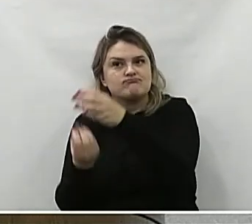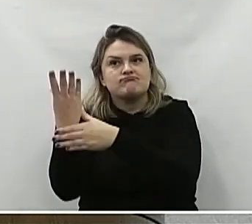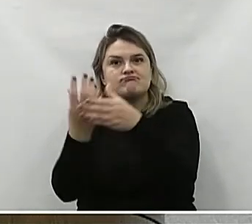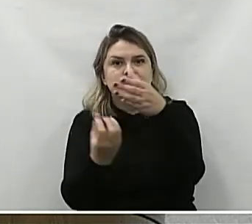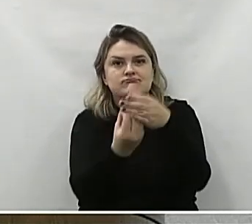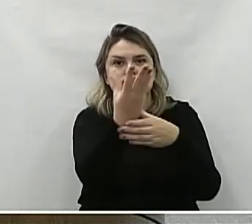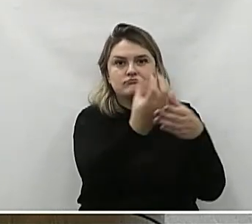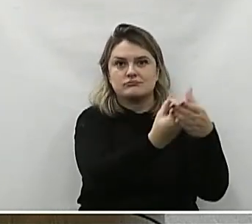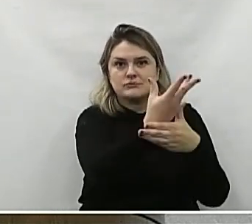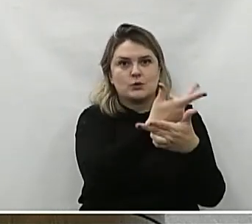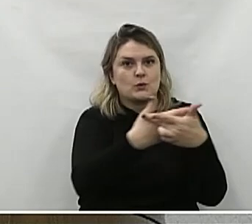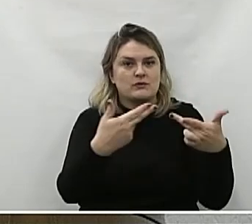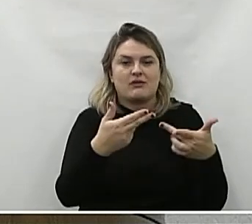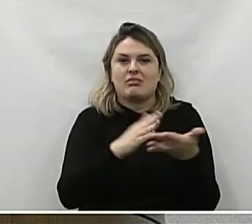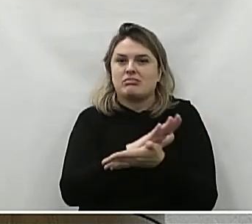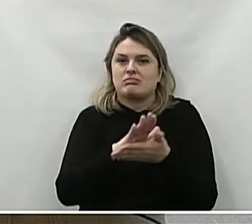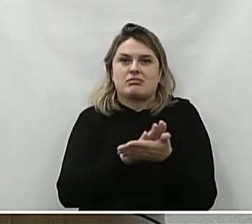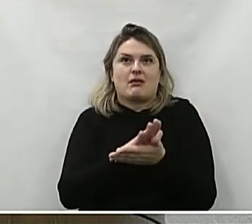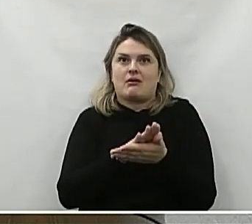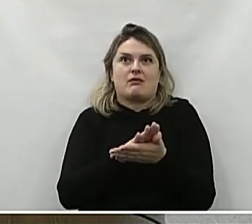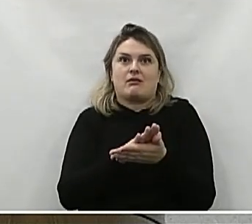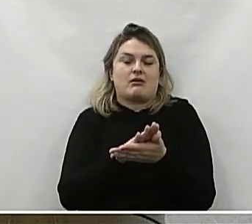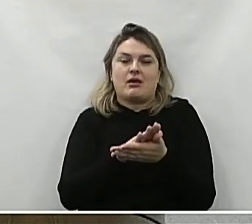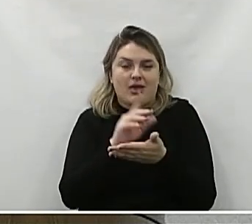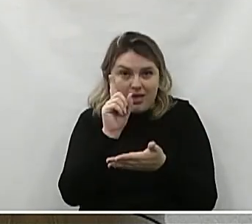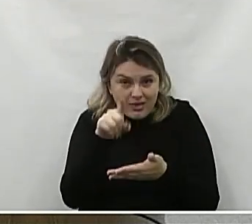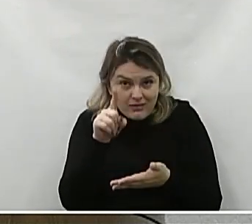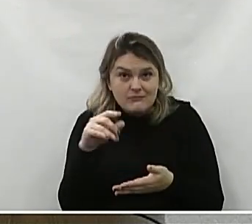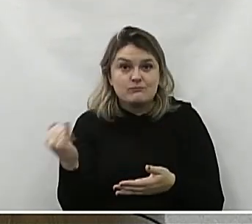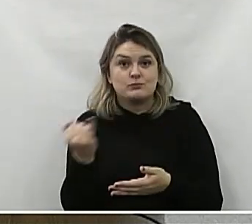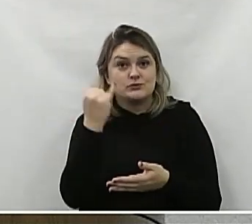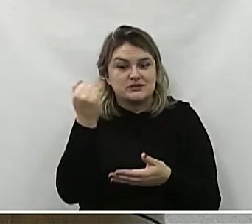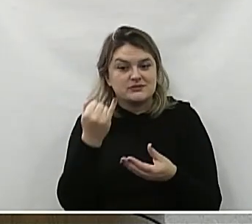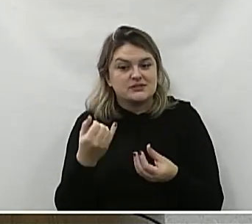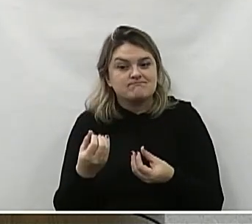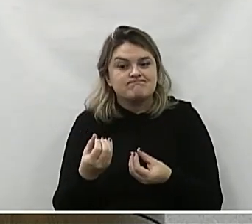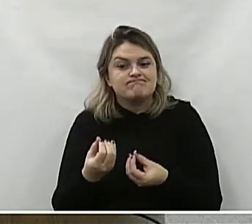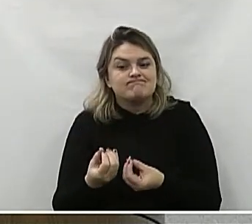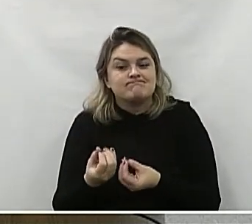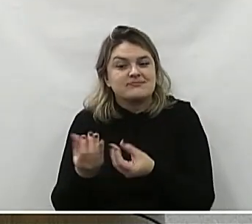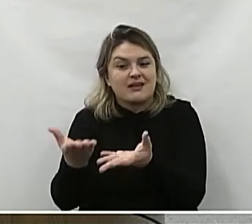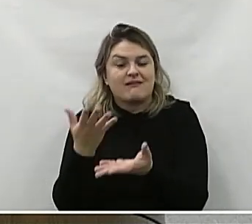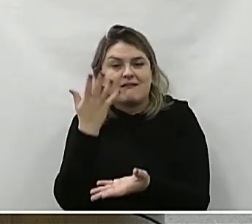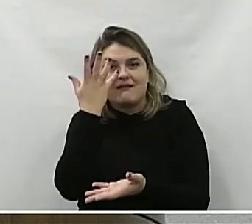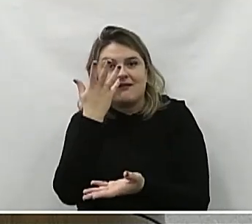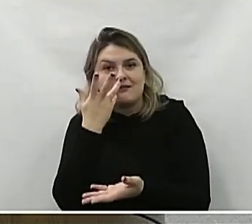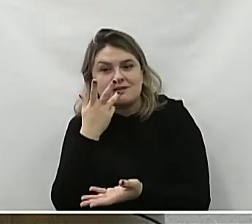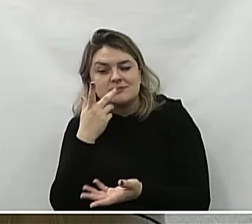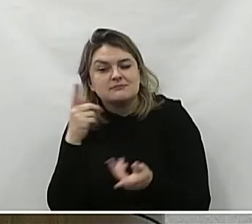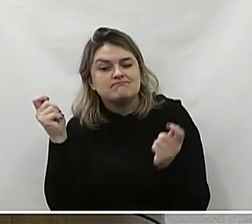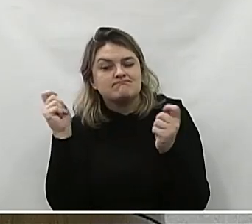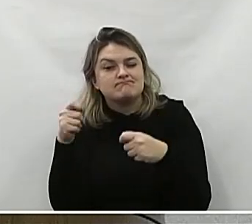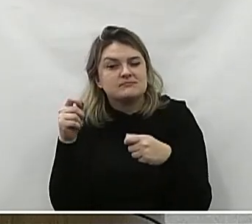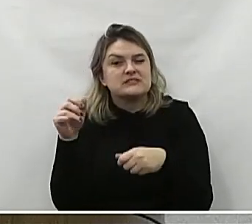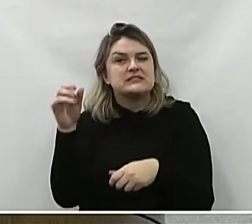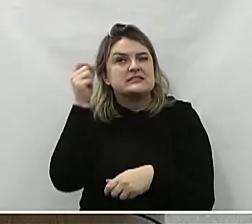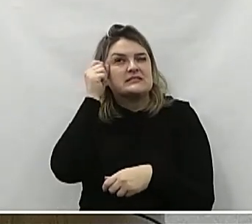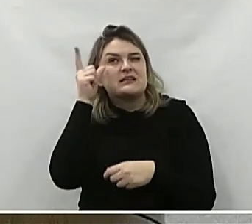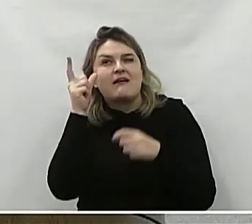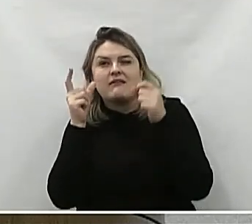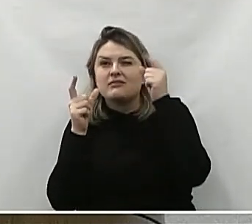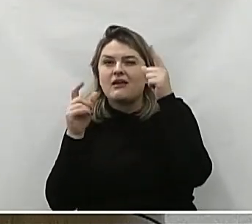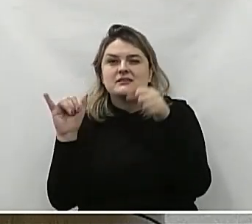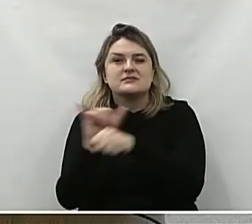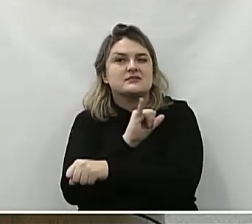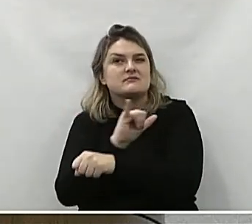Então nada mais importante que nós levarmos essas crianças também a possibilidade deles trazerem as suas ideias